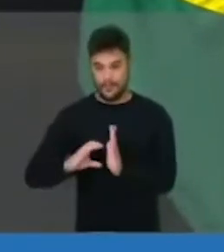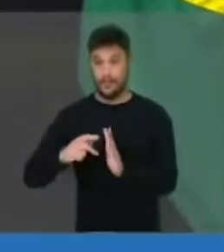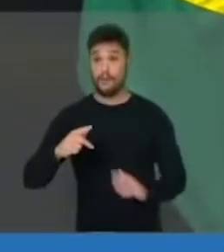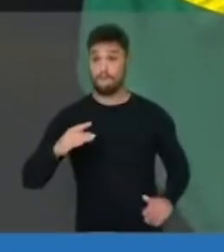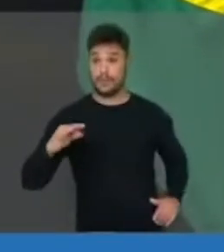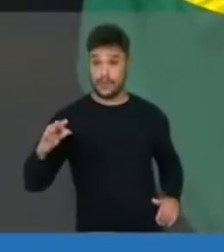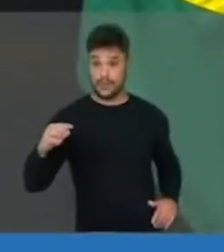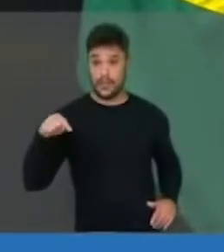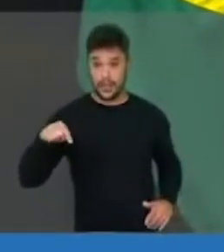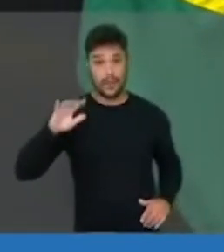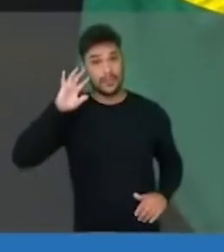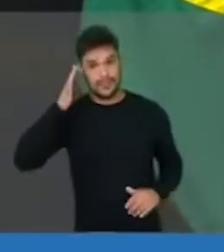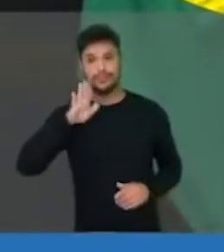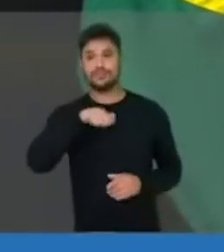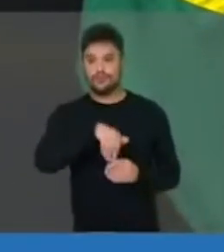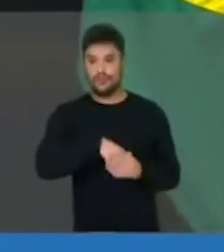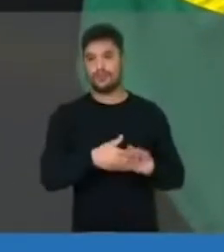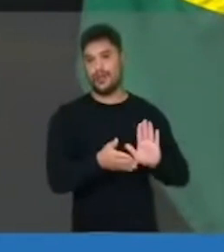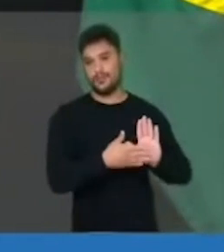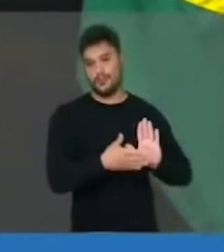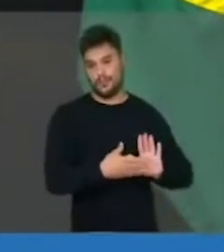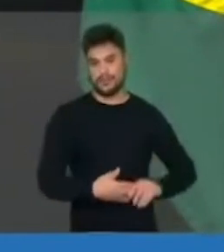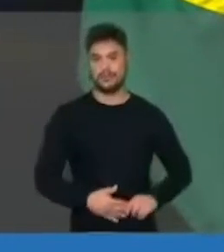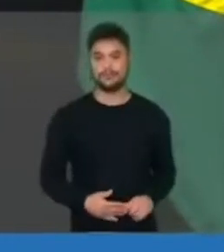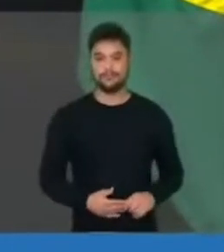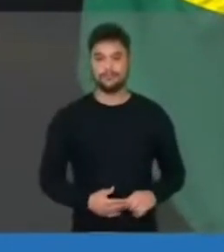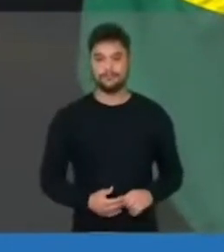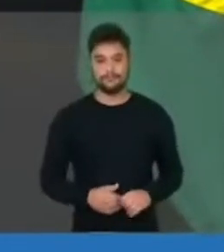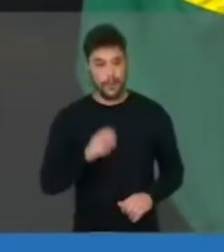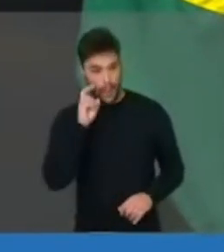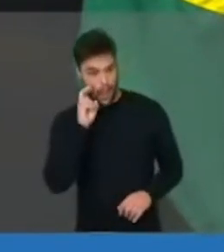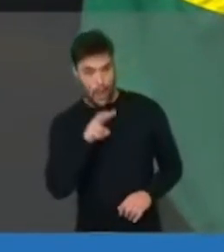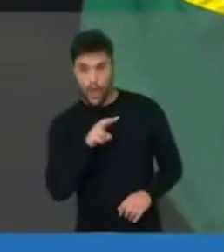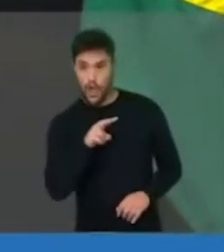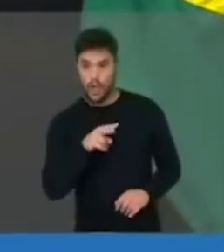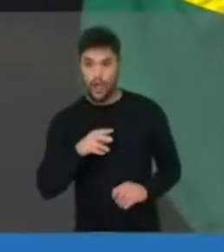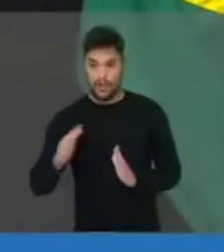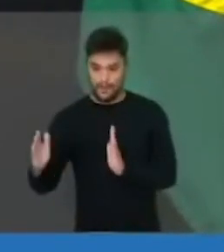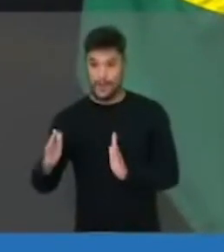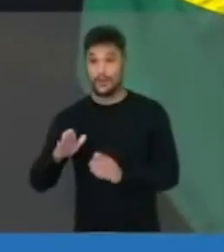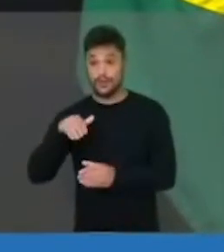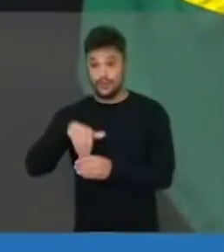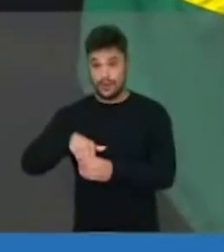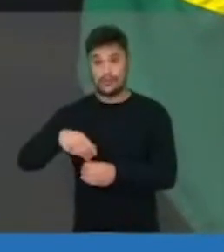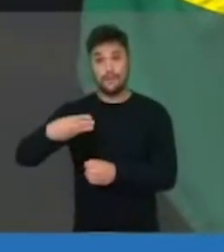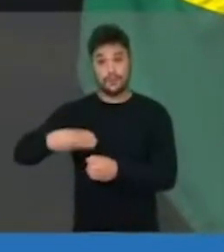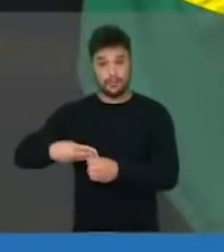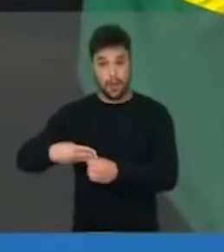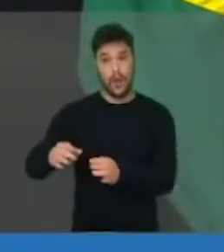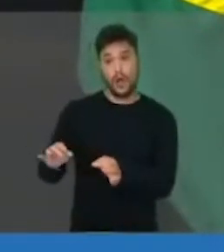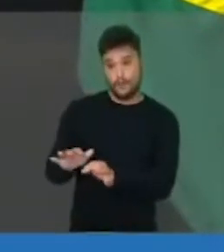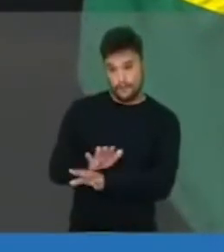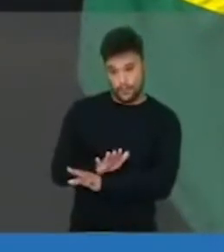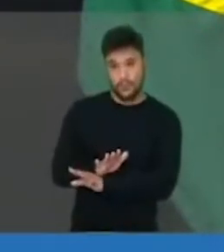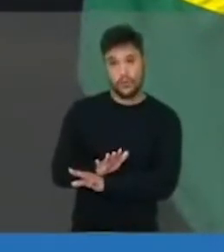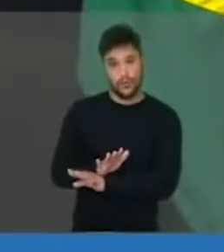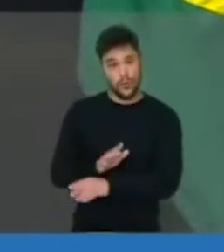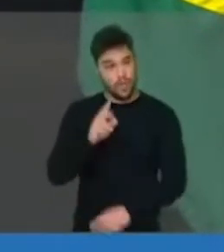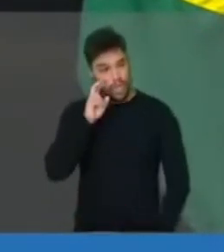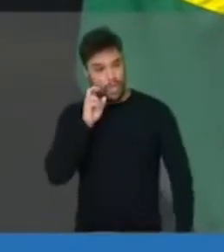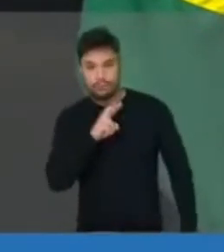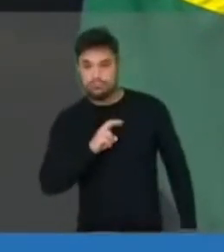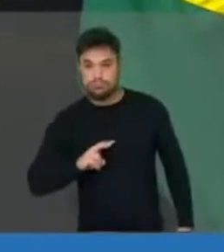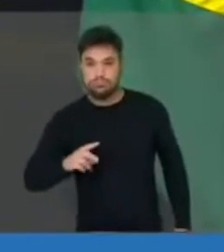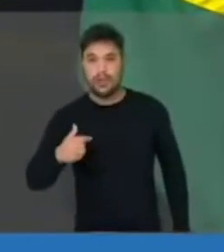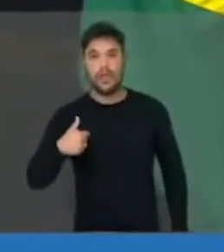trabalhadores decidiu votar essa matéria e veja a gente acabou de sair de uma eleição Municipal em que quando